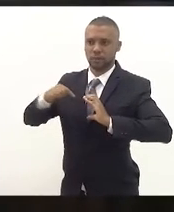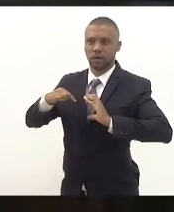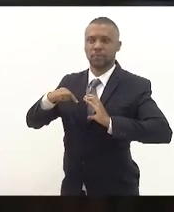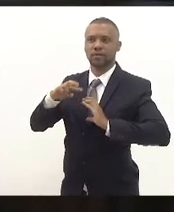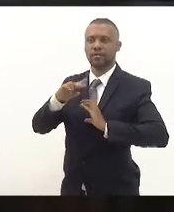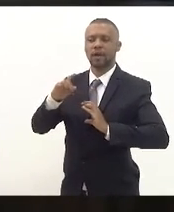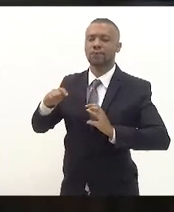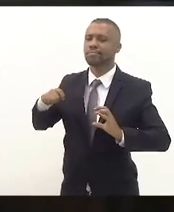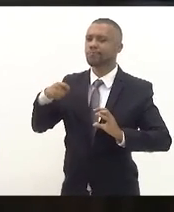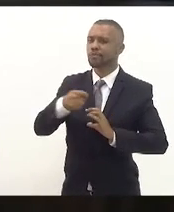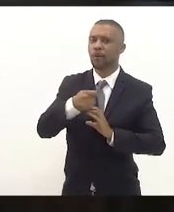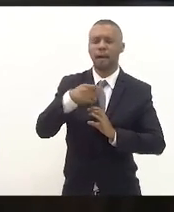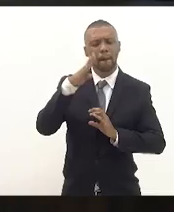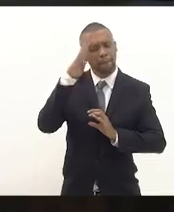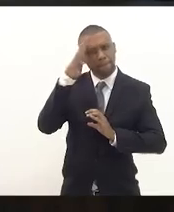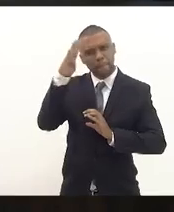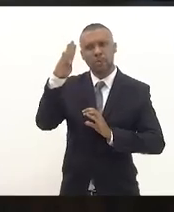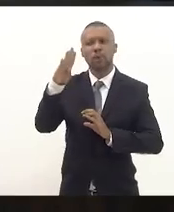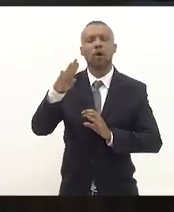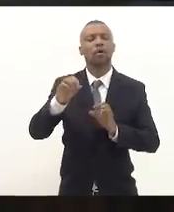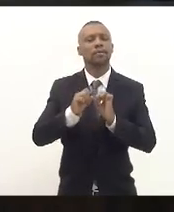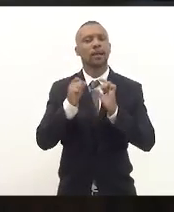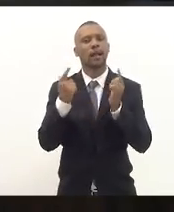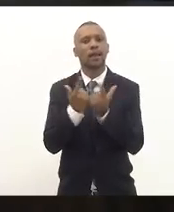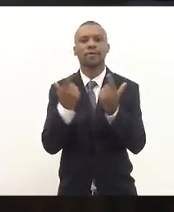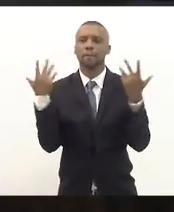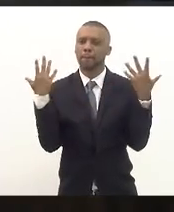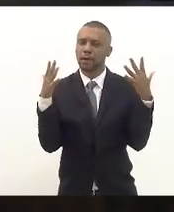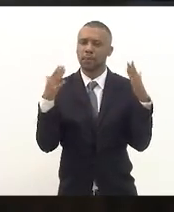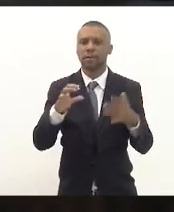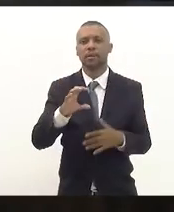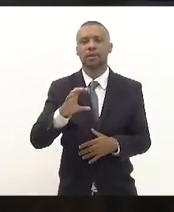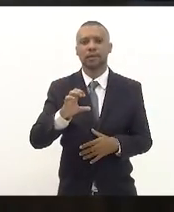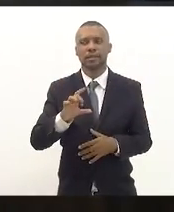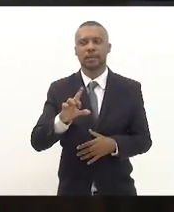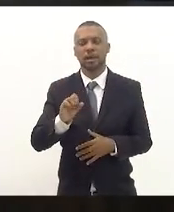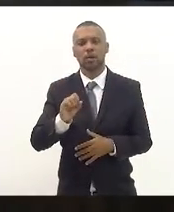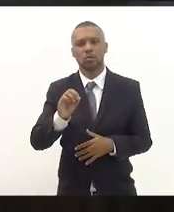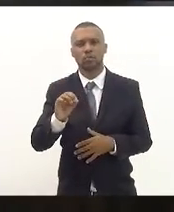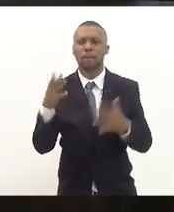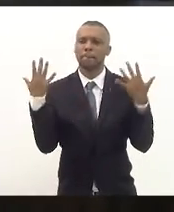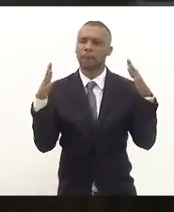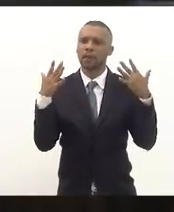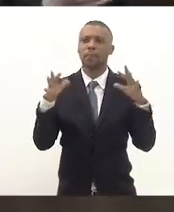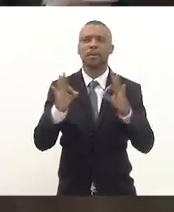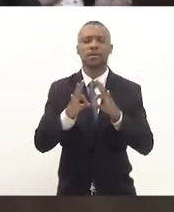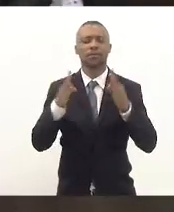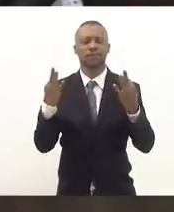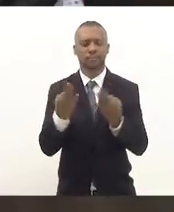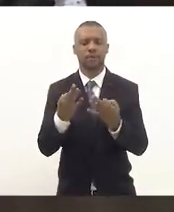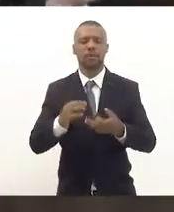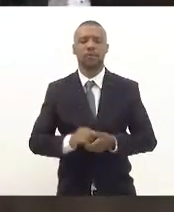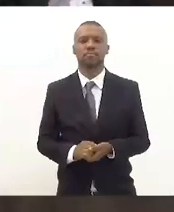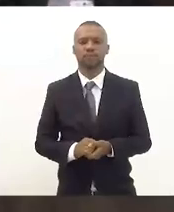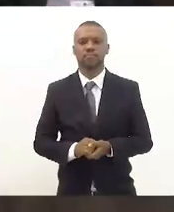o a medalha máxima desta casa Meus parabéns Seus do Alba Parabéns sua família